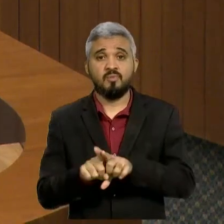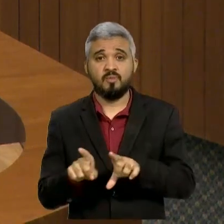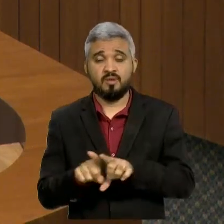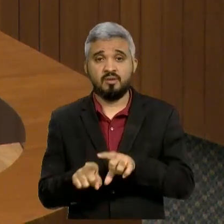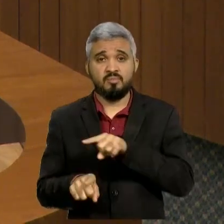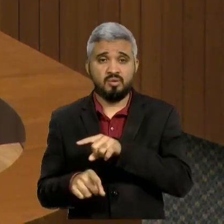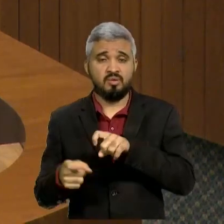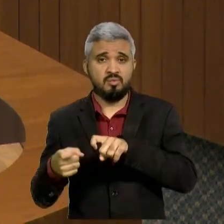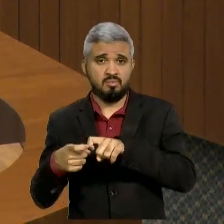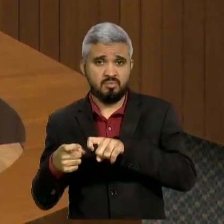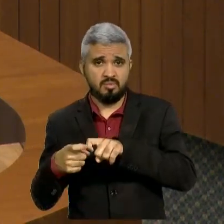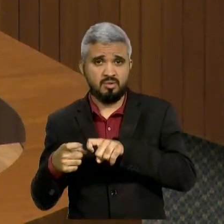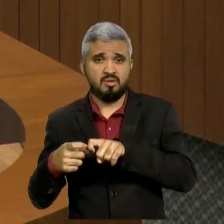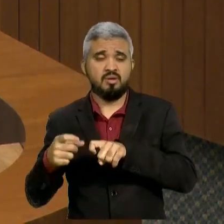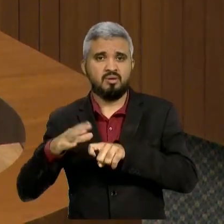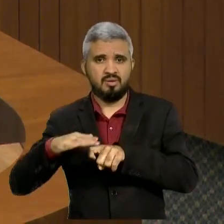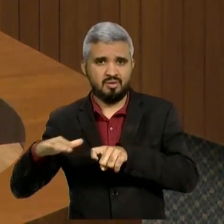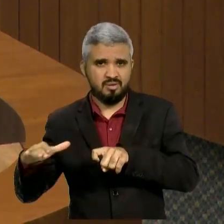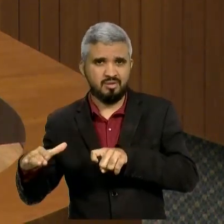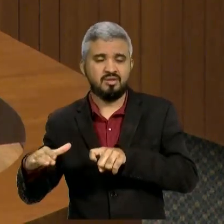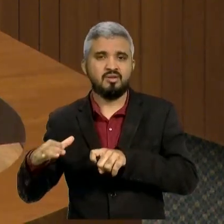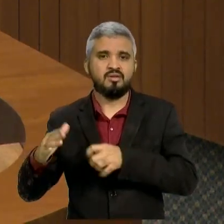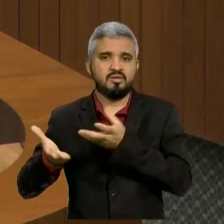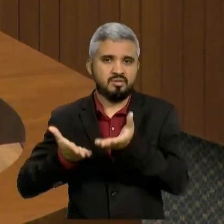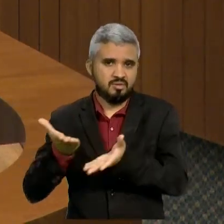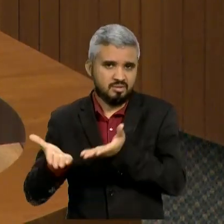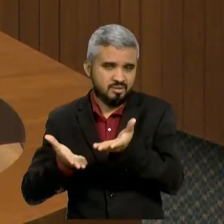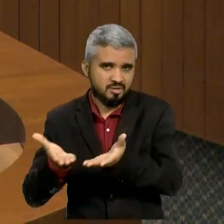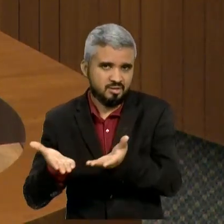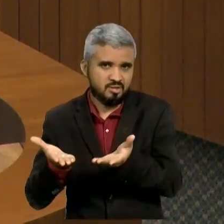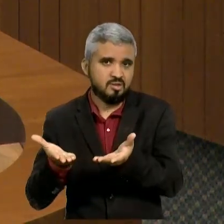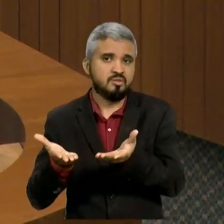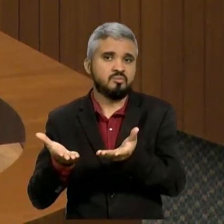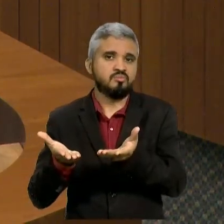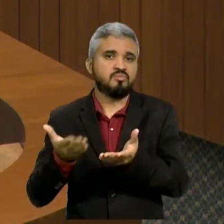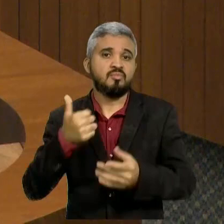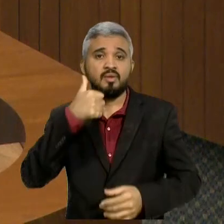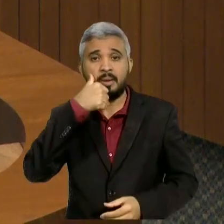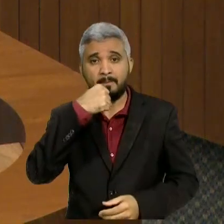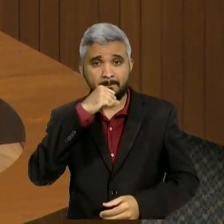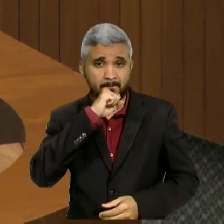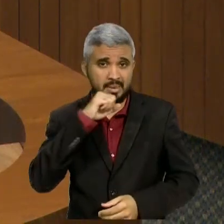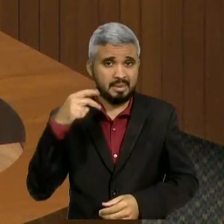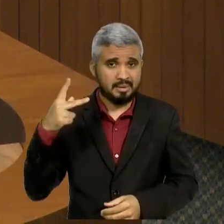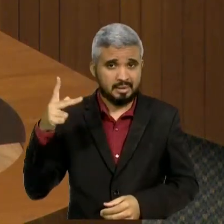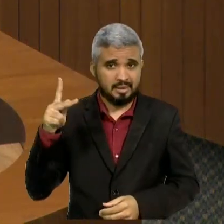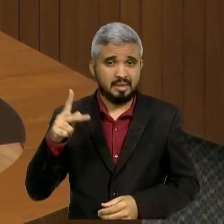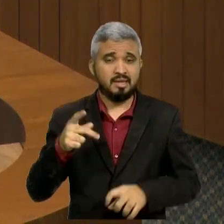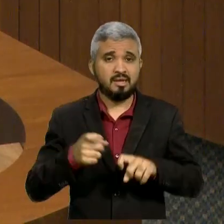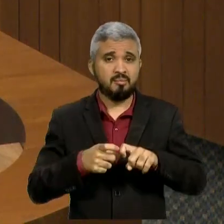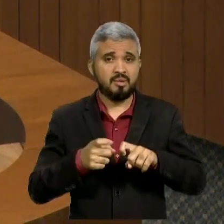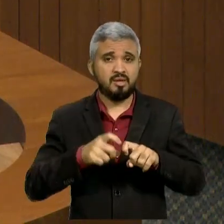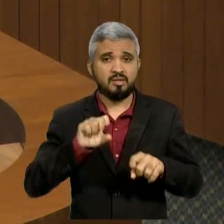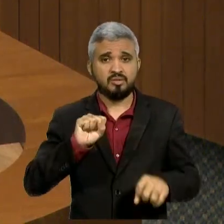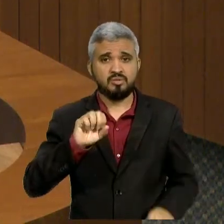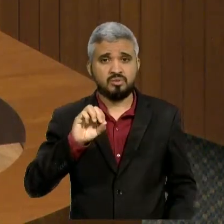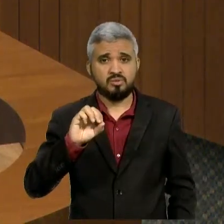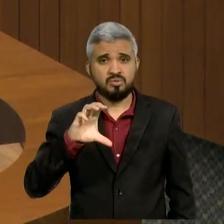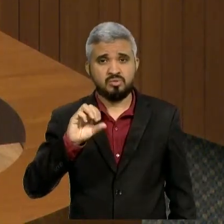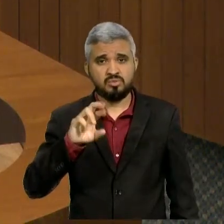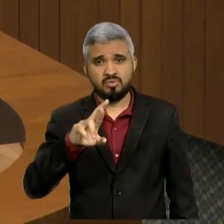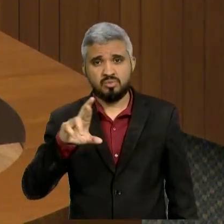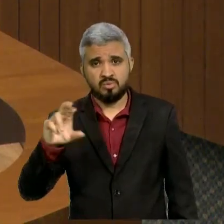Tocantins que sai lá de Araguaína para nos atender a pedido da mãe dela mãe dele dout socorro que tem nos ajudado minha